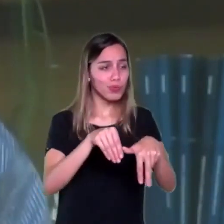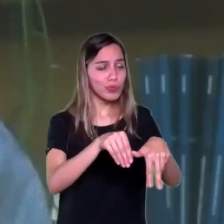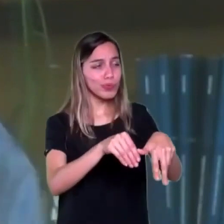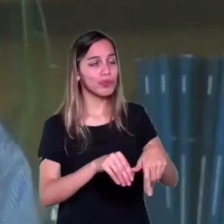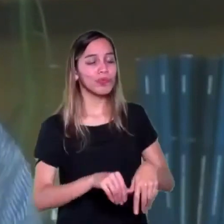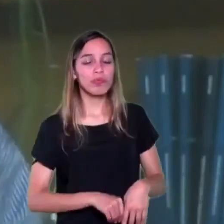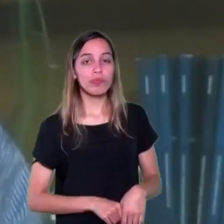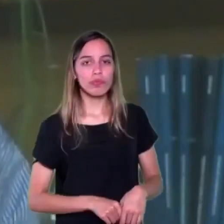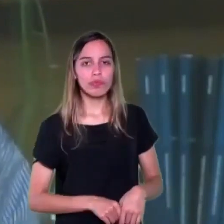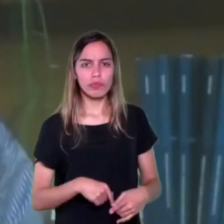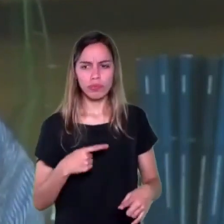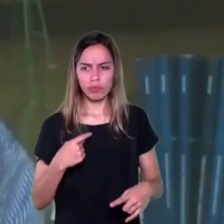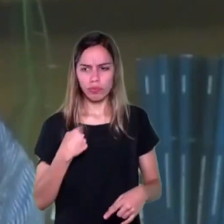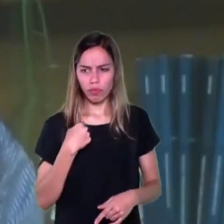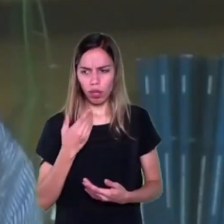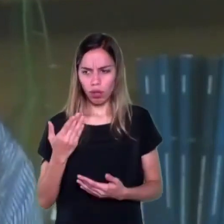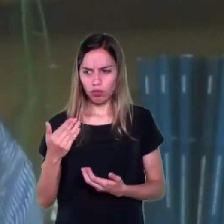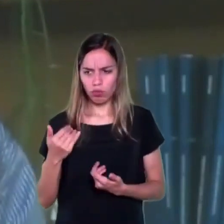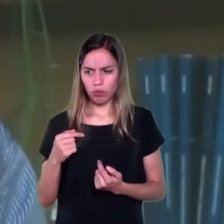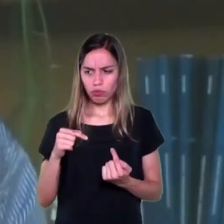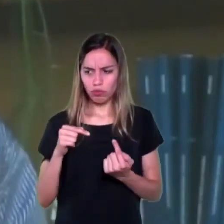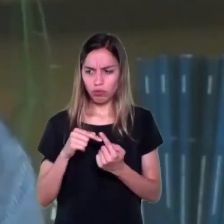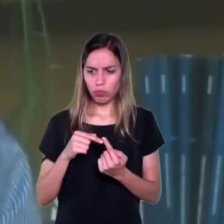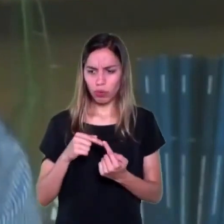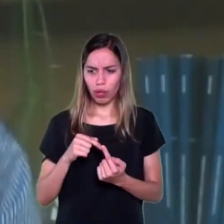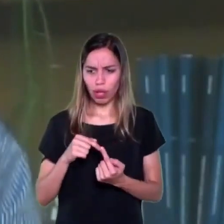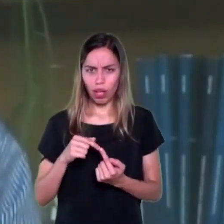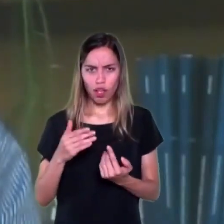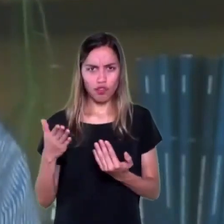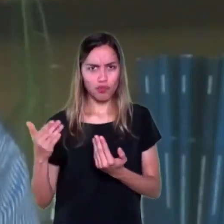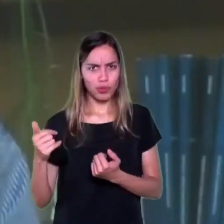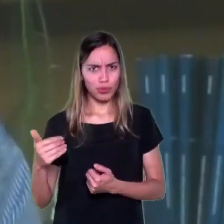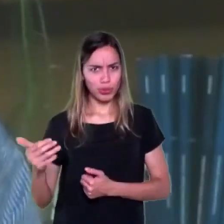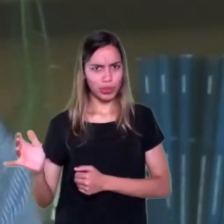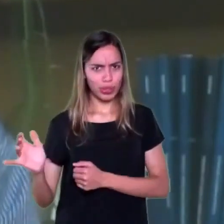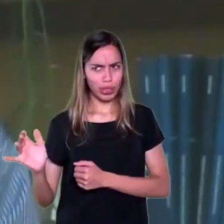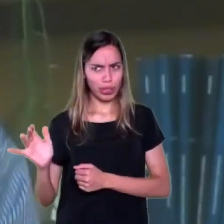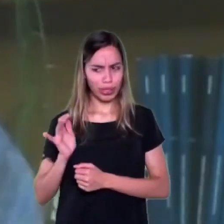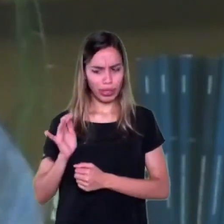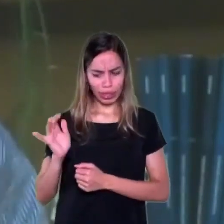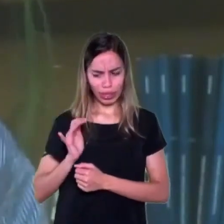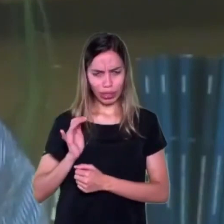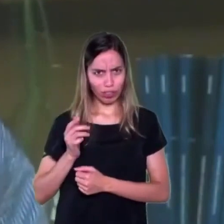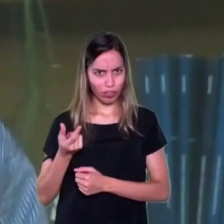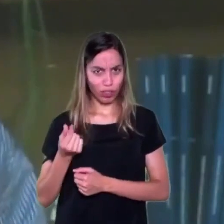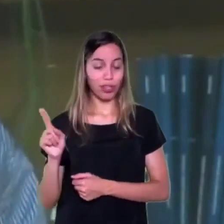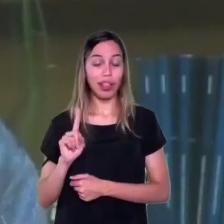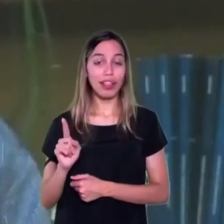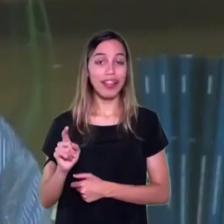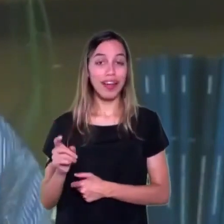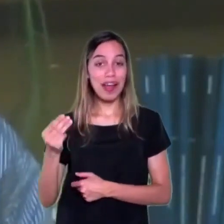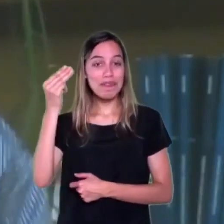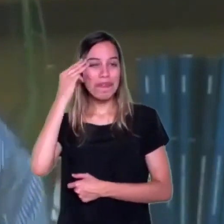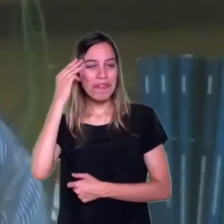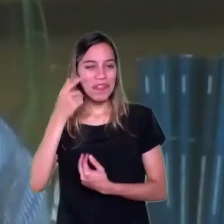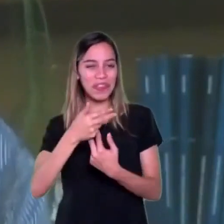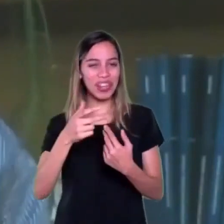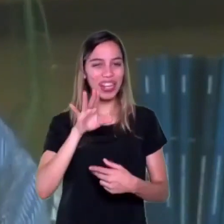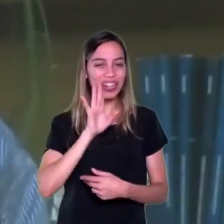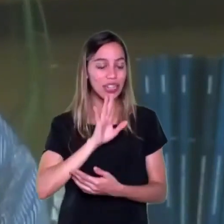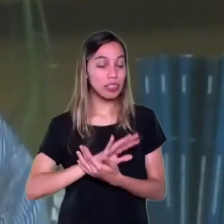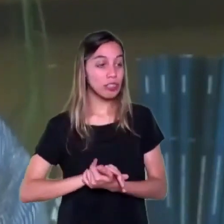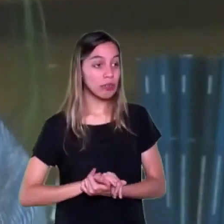uma adolescência muito rica, porque nós vivenciamos e viajamos